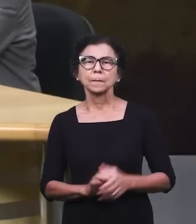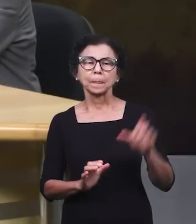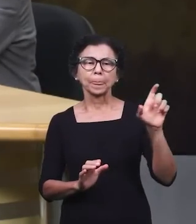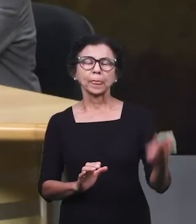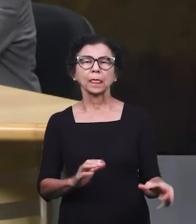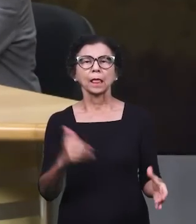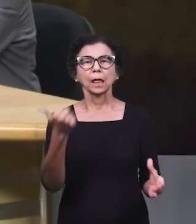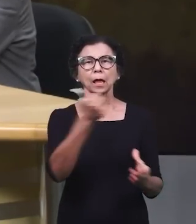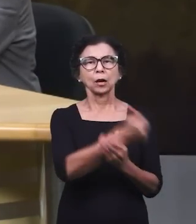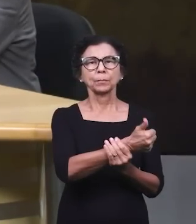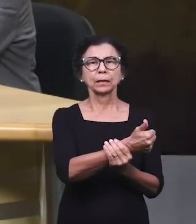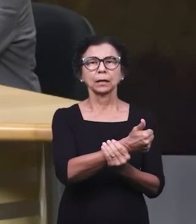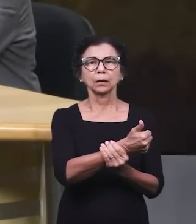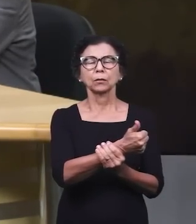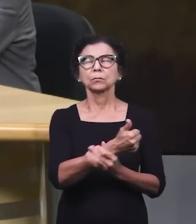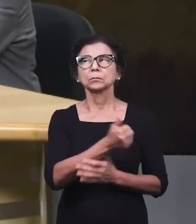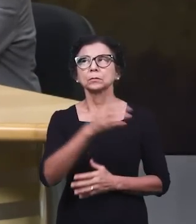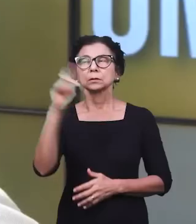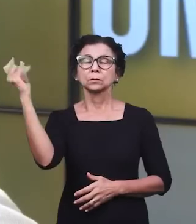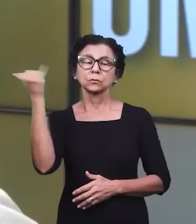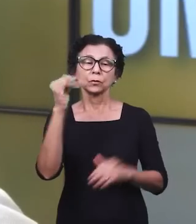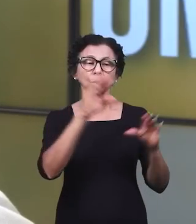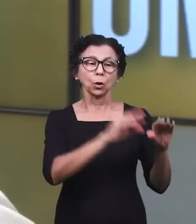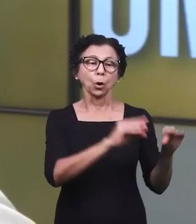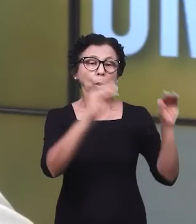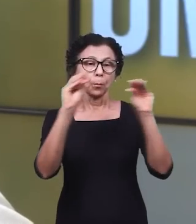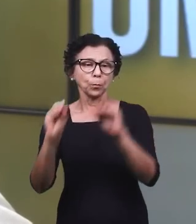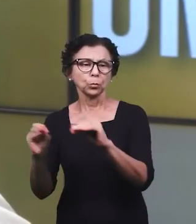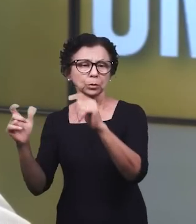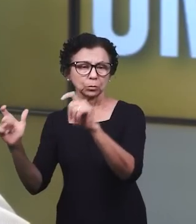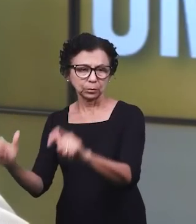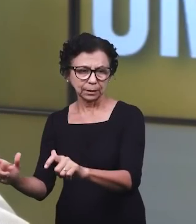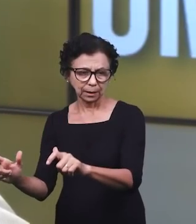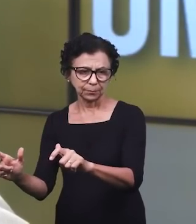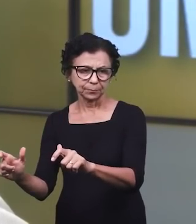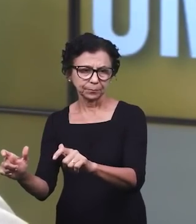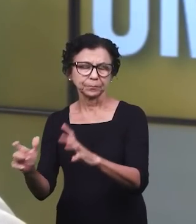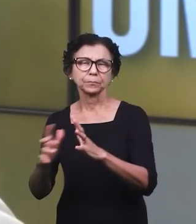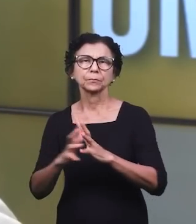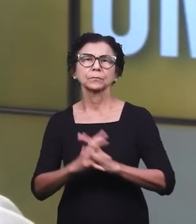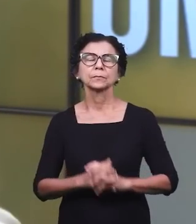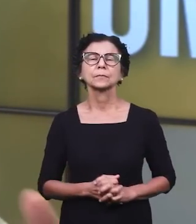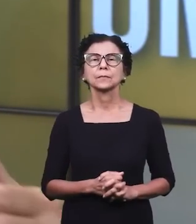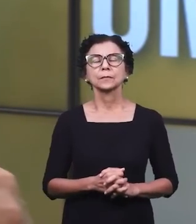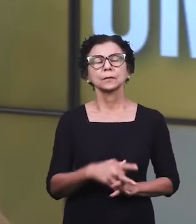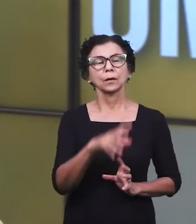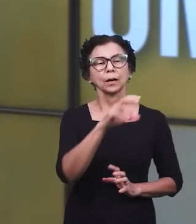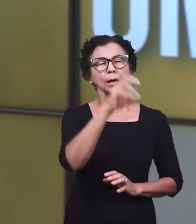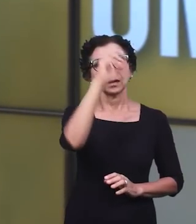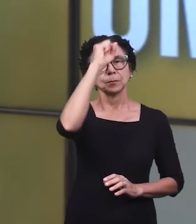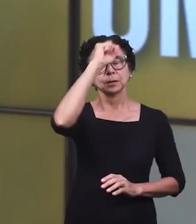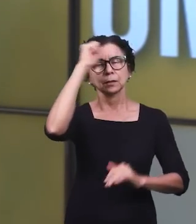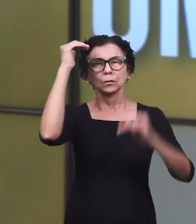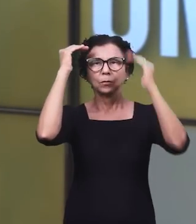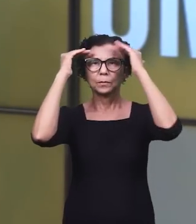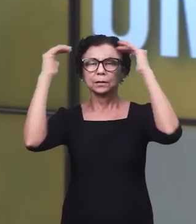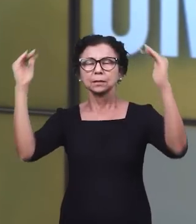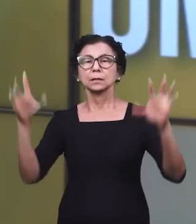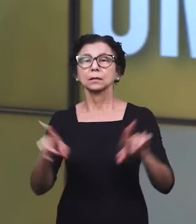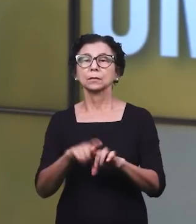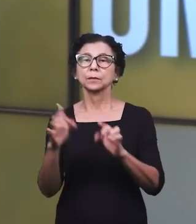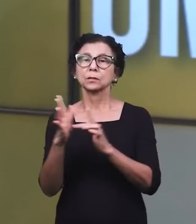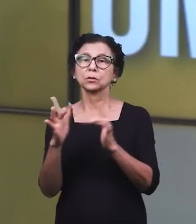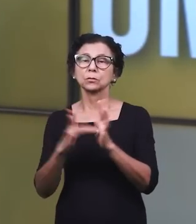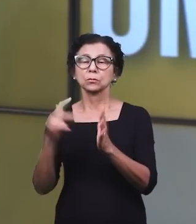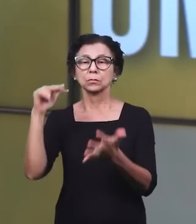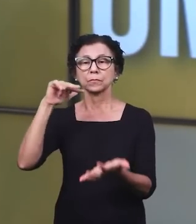a obediência é uma coisa que se aprende. Você vê que a palavra vai falar disso até em relação a Jesus. Jesus era o Deus que se fez homem,